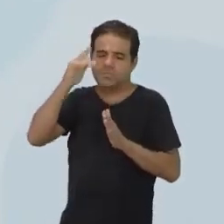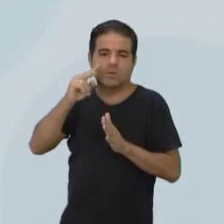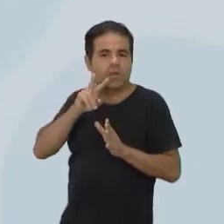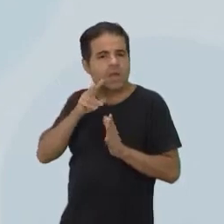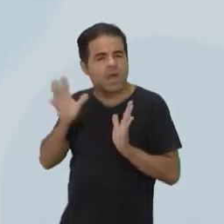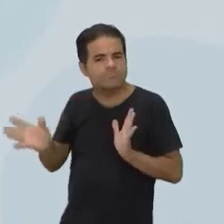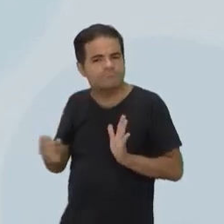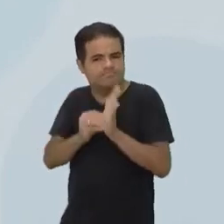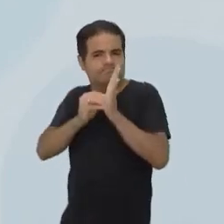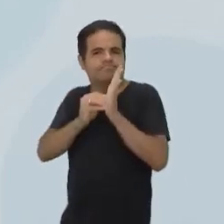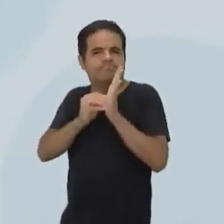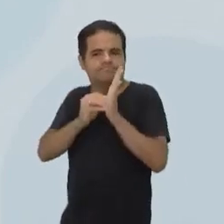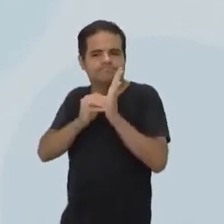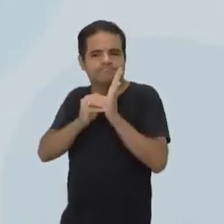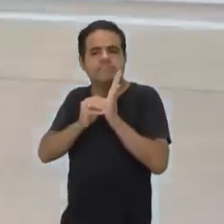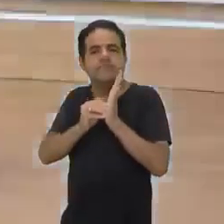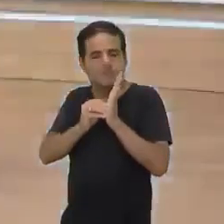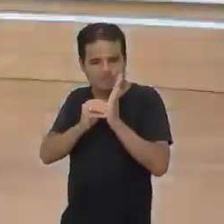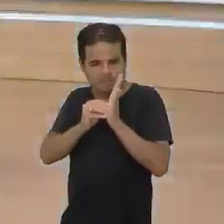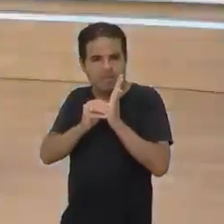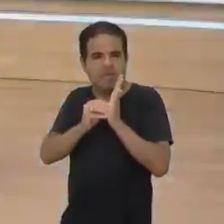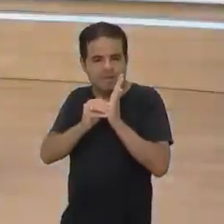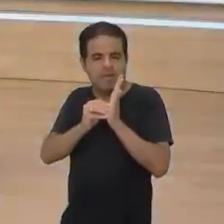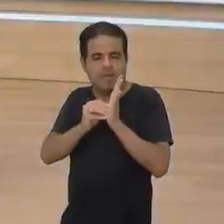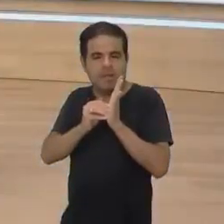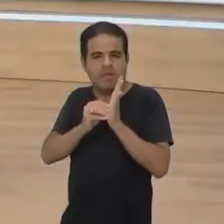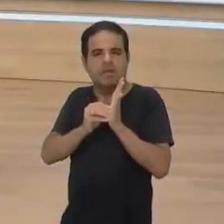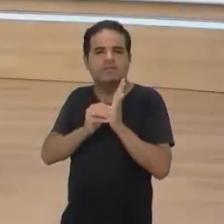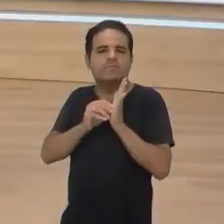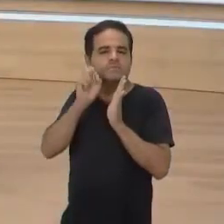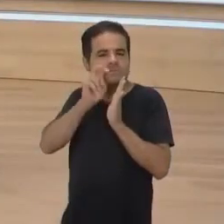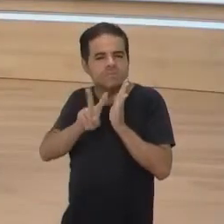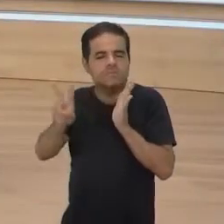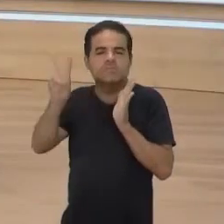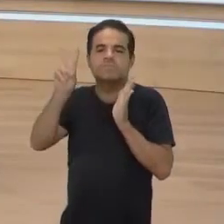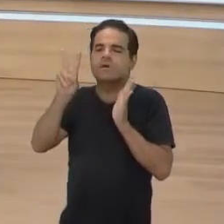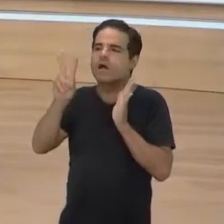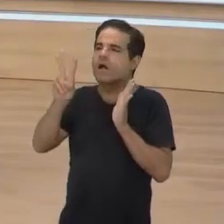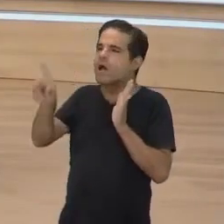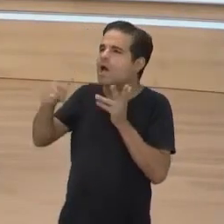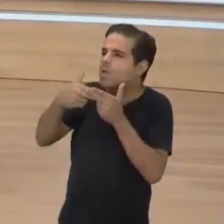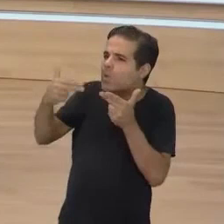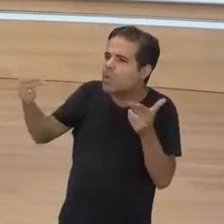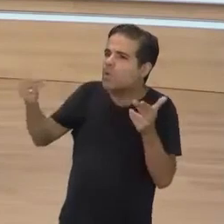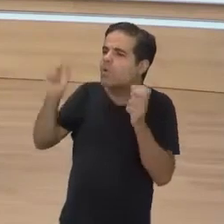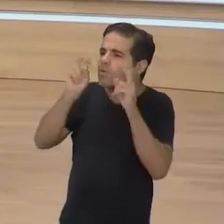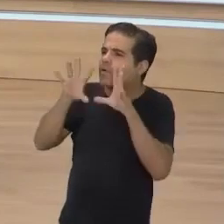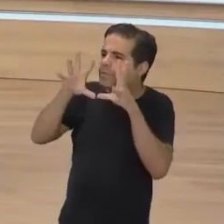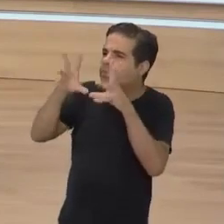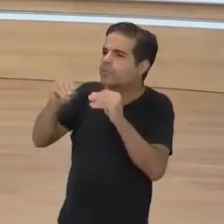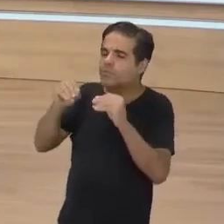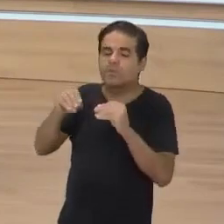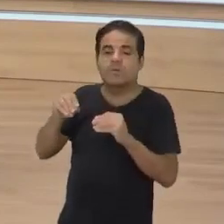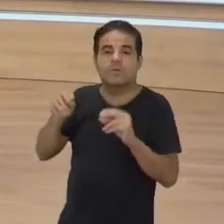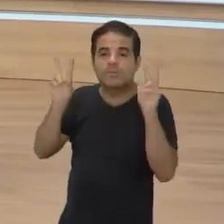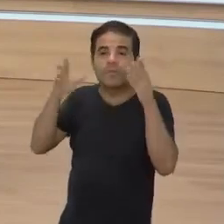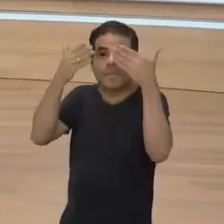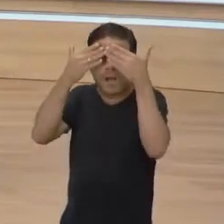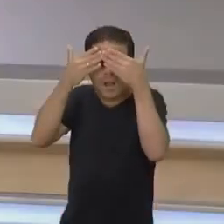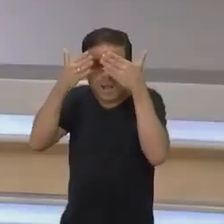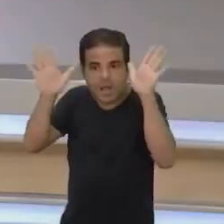pontual, É, né? né? Algumas pessoas conseguem ver o todo, né? Então eles conseguem ver, ah, isso daí é tal coisa, conseguem ver o todo, e outros têm uma visão